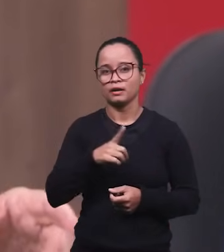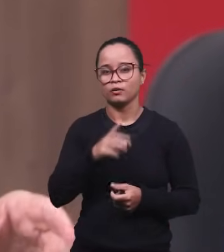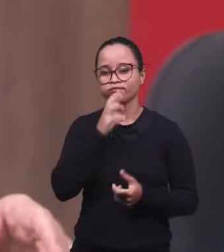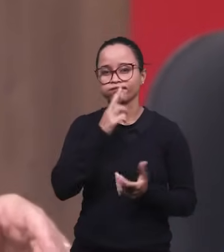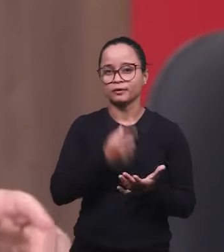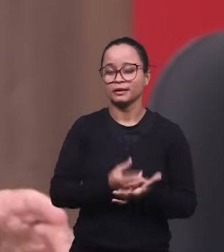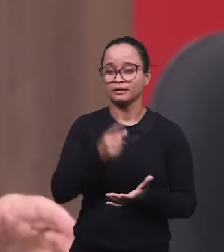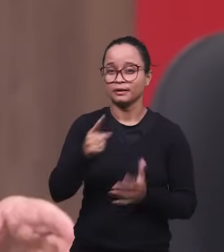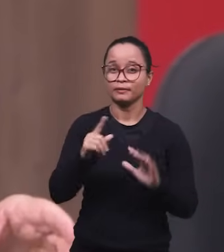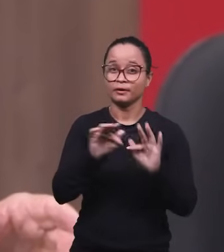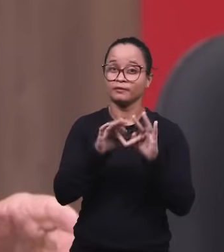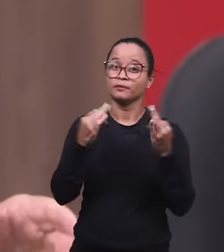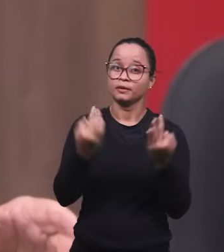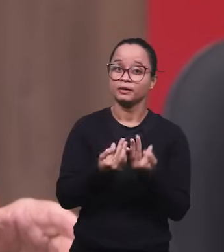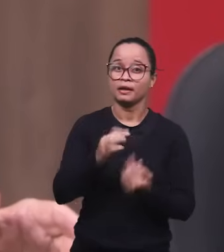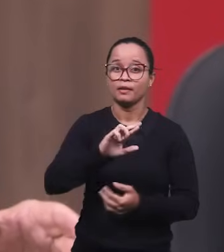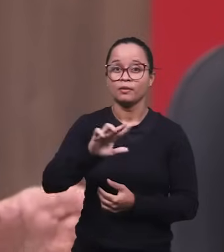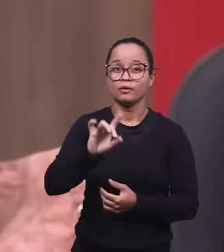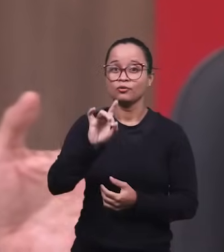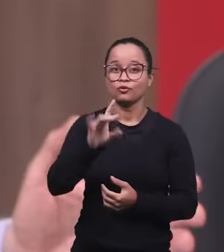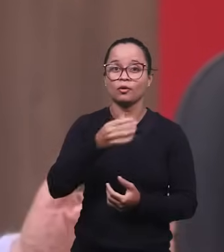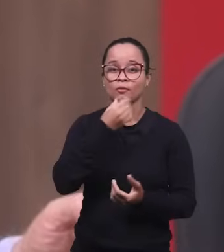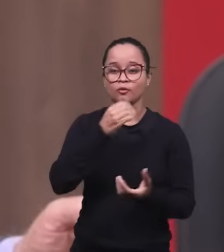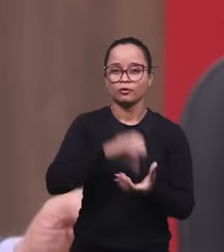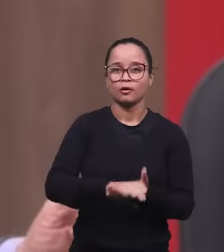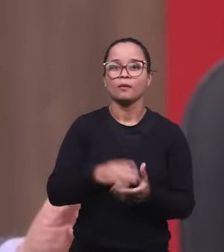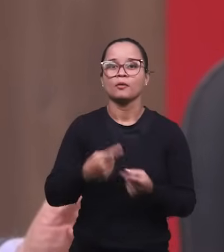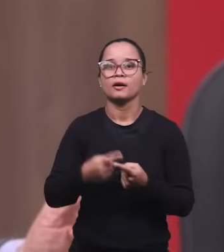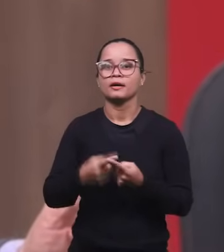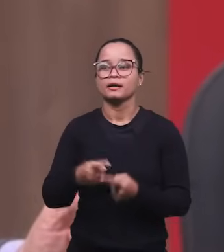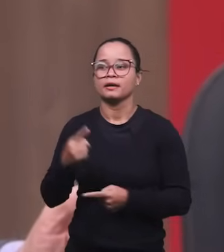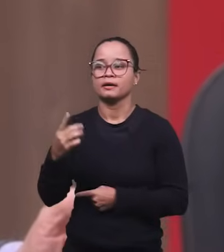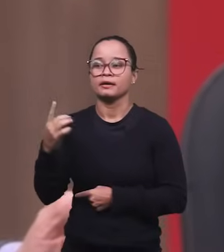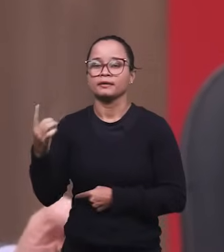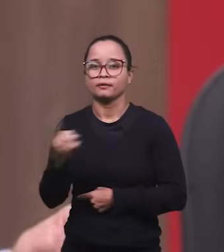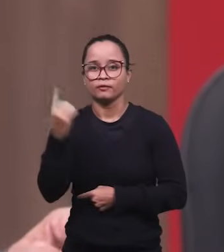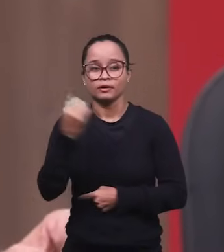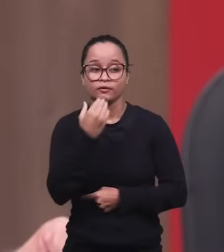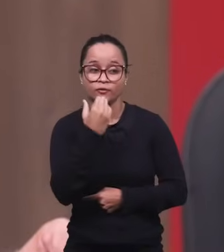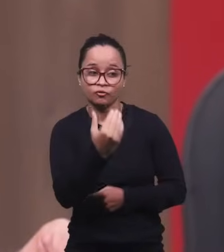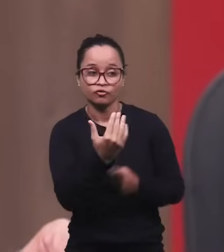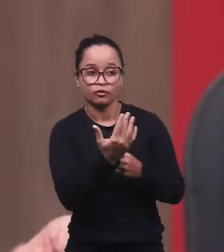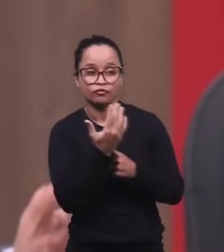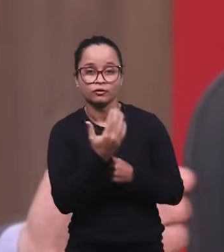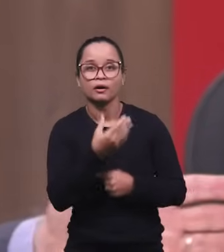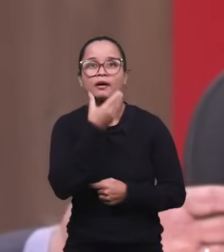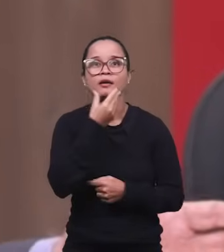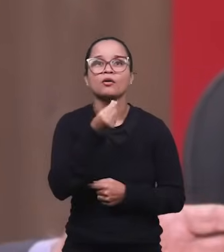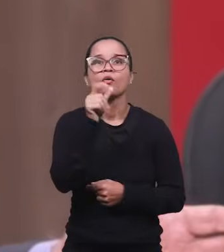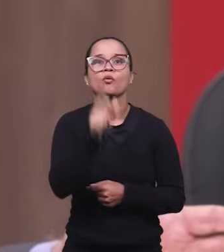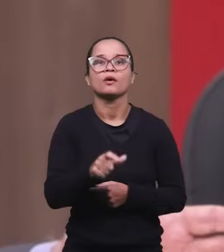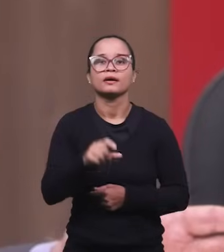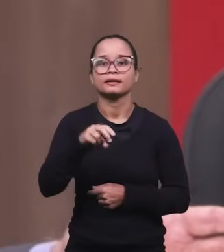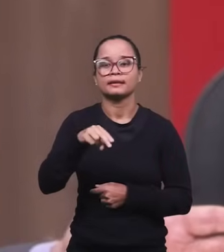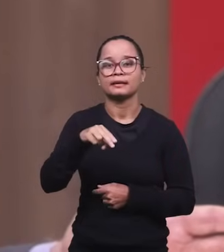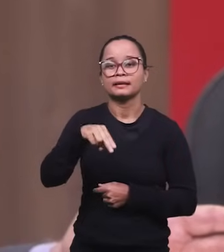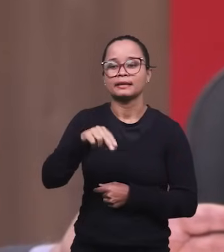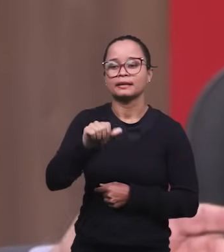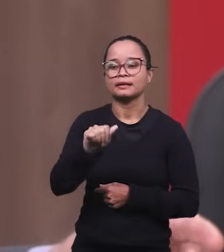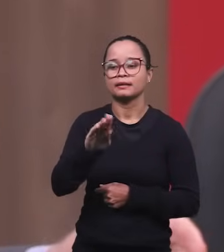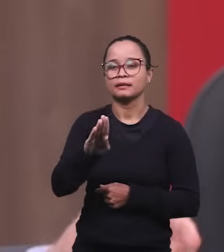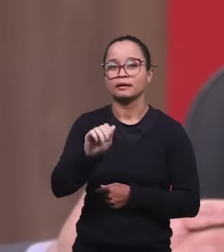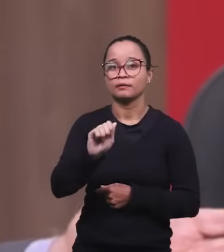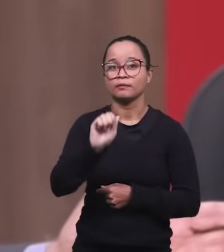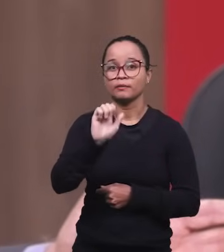Não só para o seu esposo, porque Davi havia pedido ajuda àquele homem que era